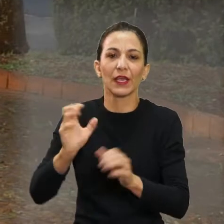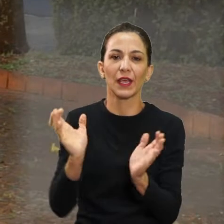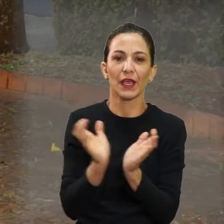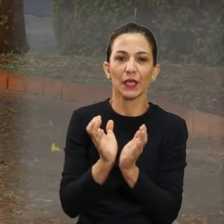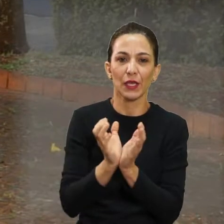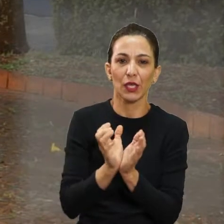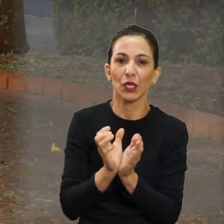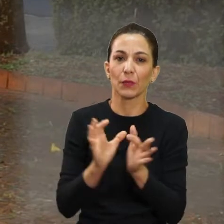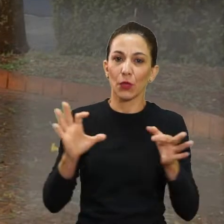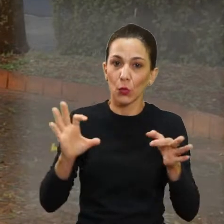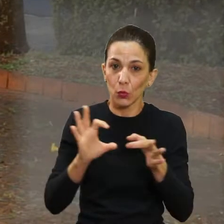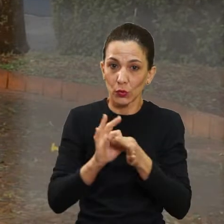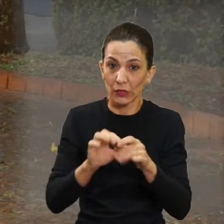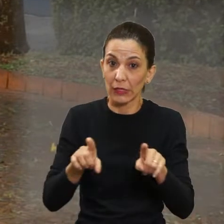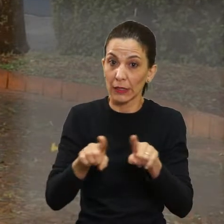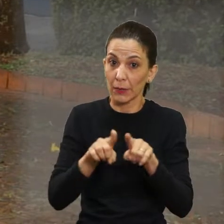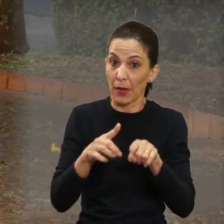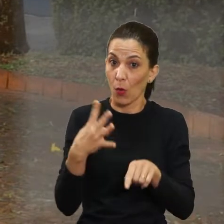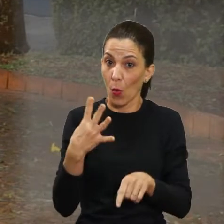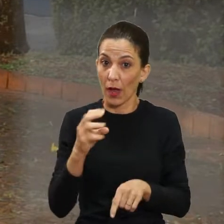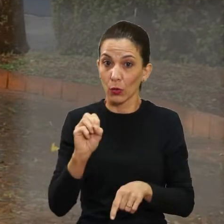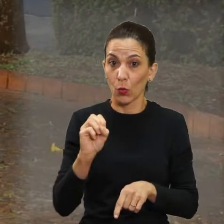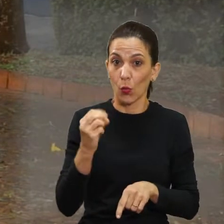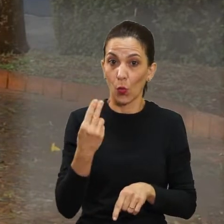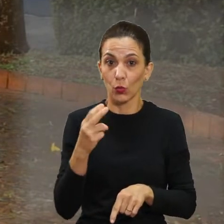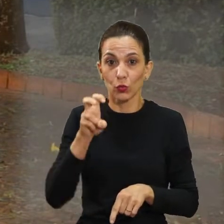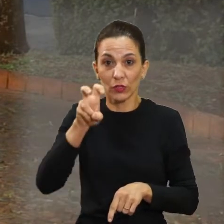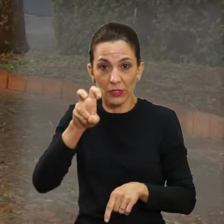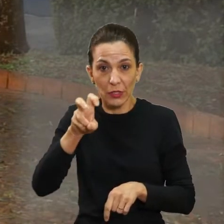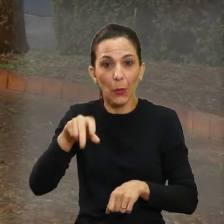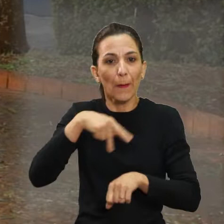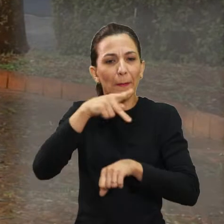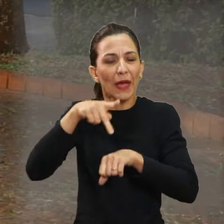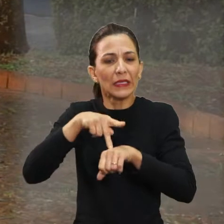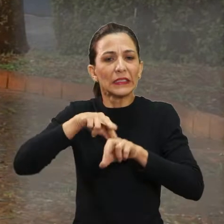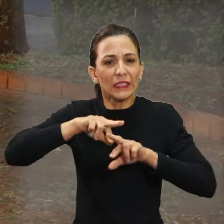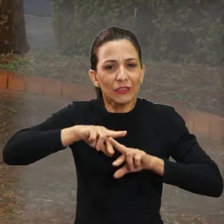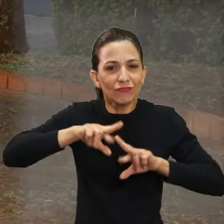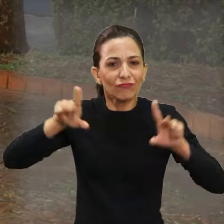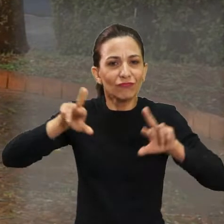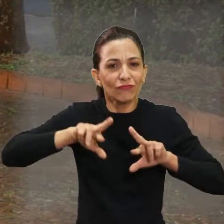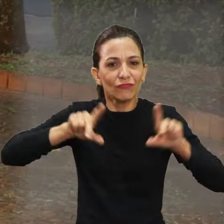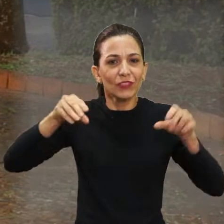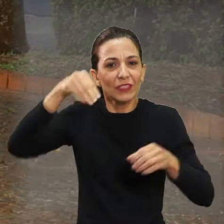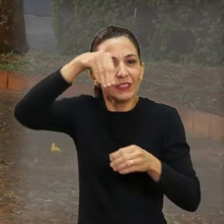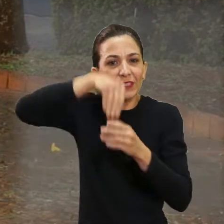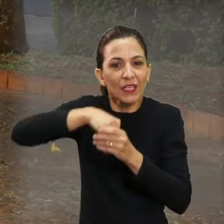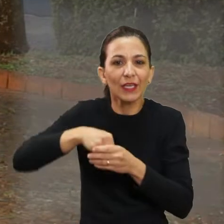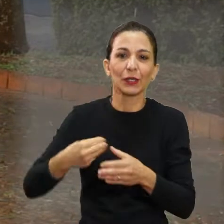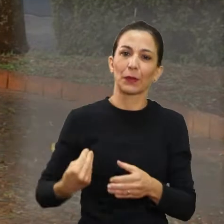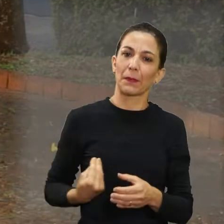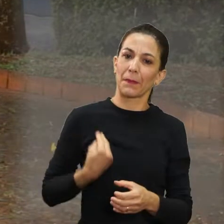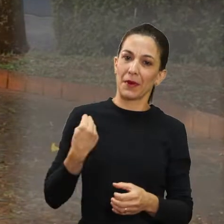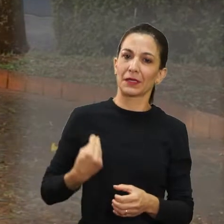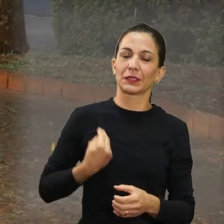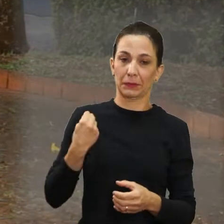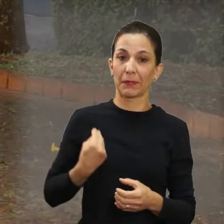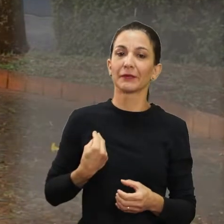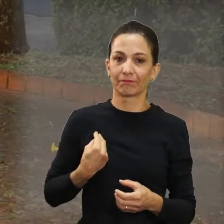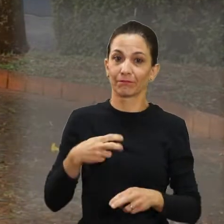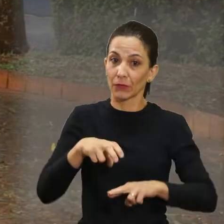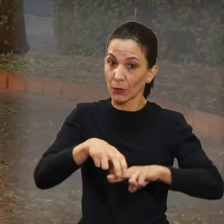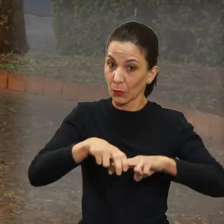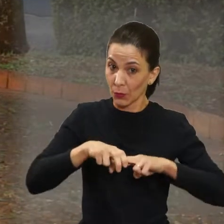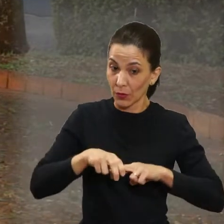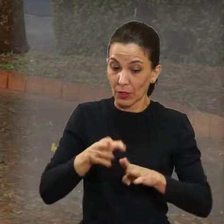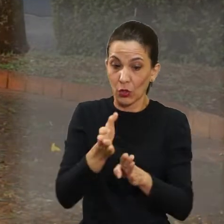que chama Insolente, eu fiz parte da equipe, quem dirigiu foi a Leila Penteado, tem a Gilsamara Moura, tem uma